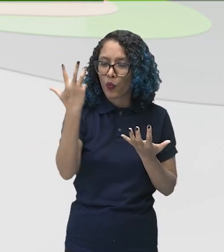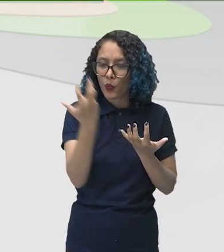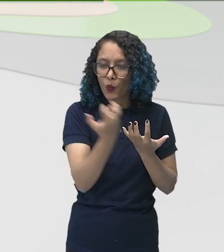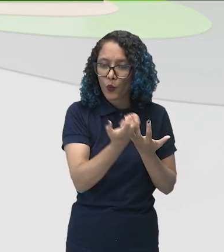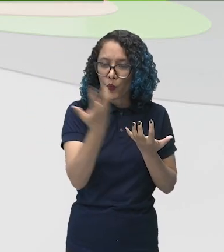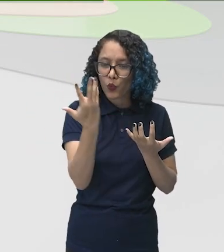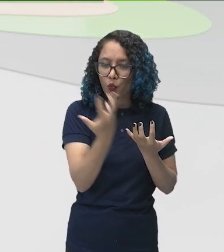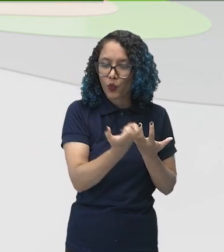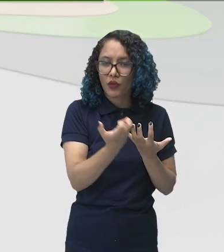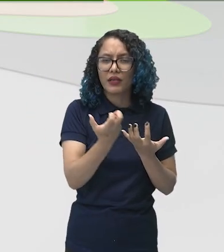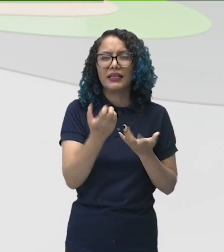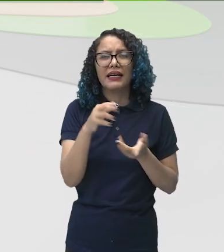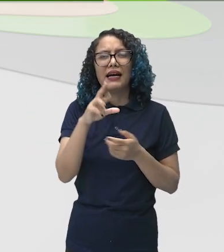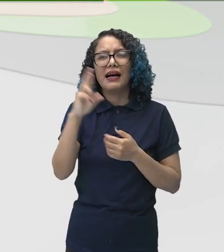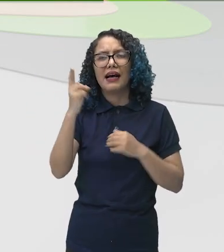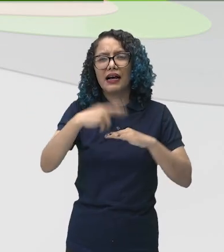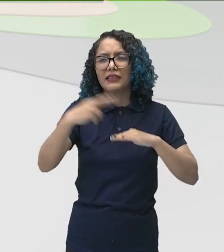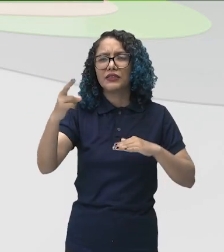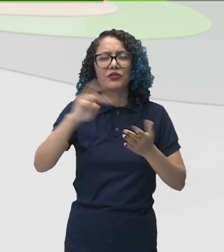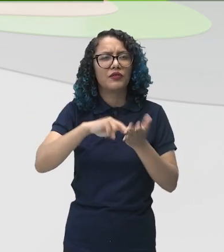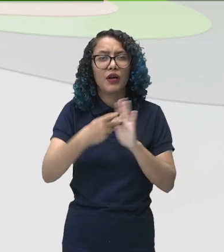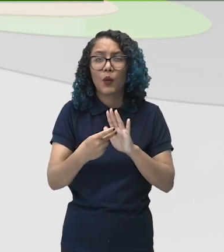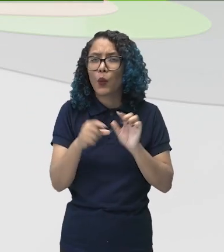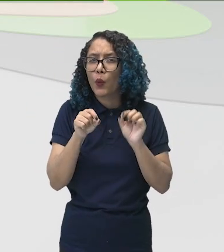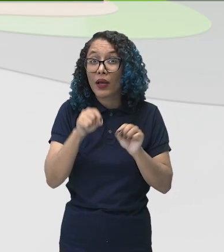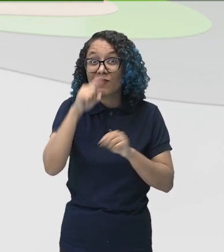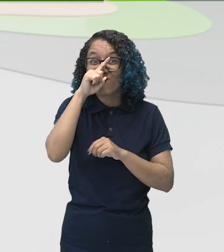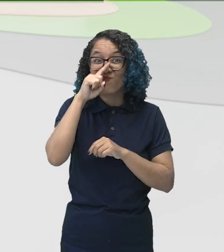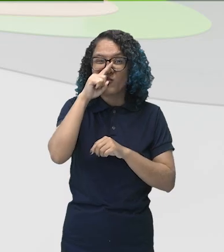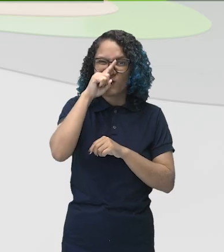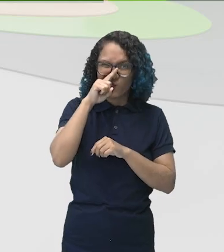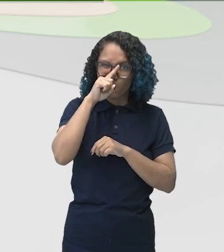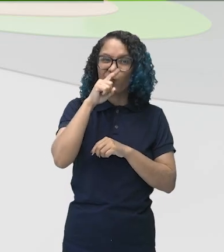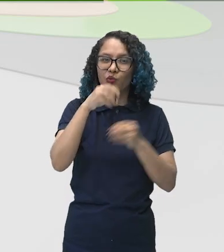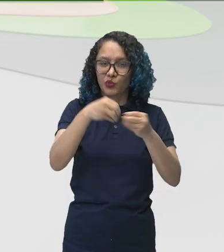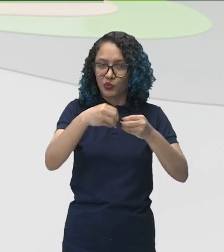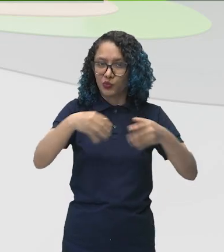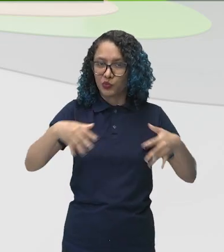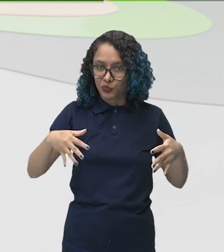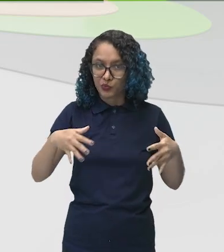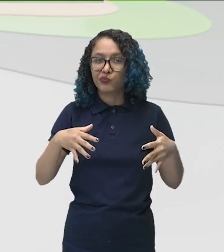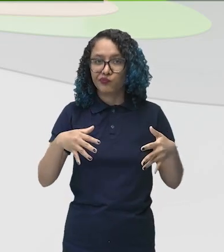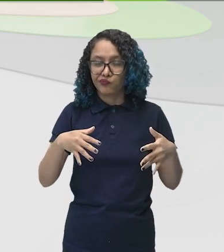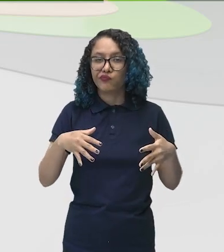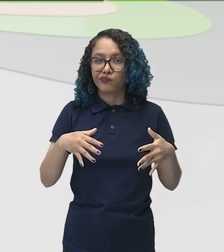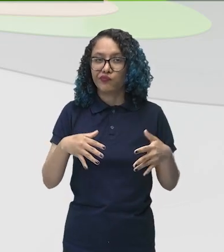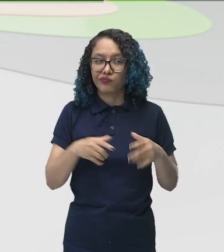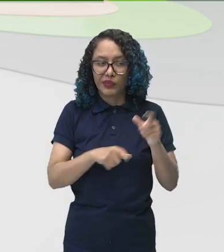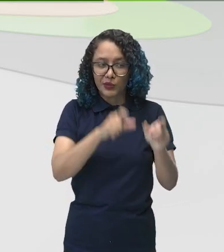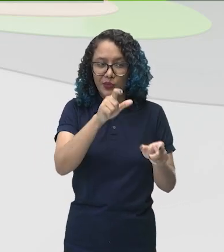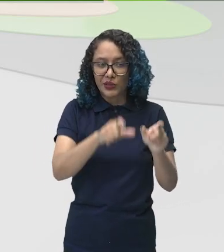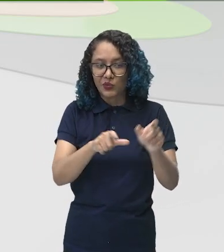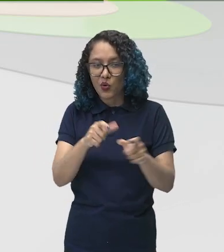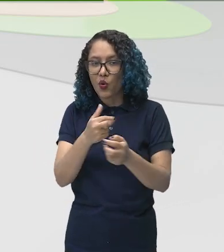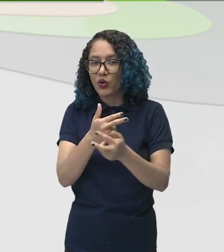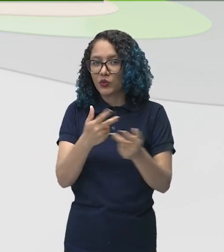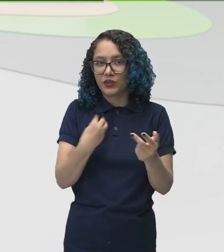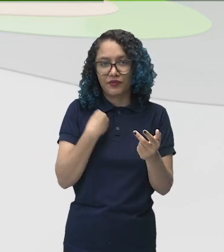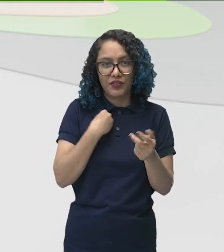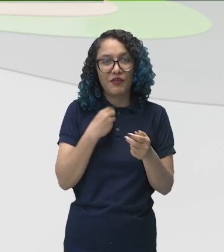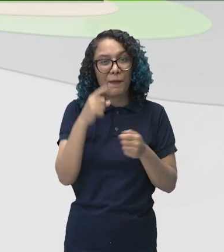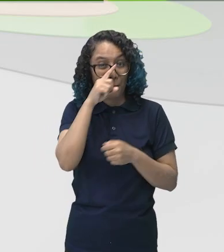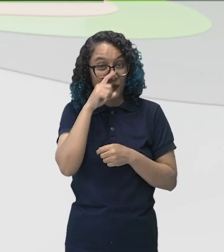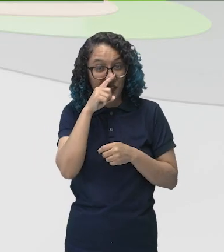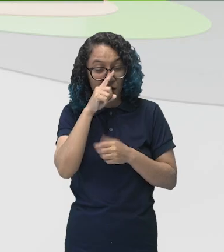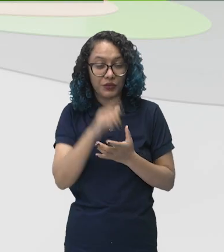quê? Nociva, o que significa que é prejudicial para os seres vivos. Então, essa camada de